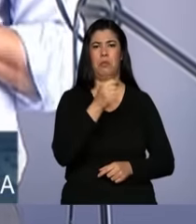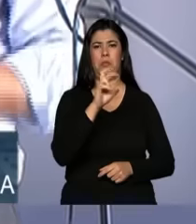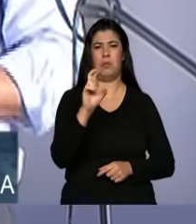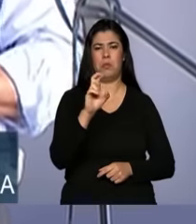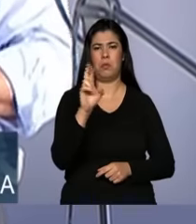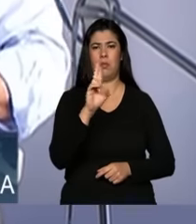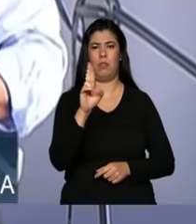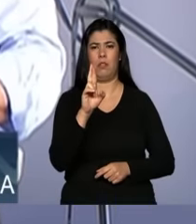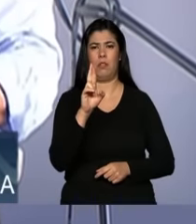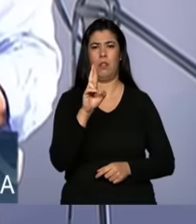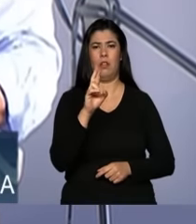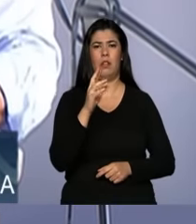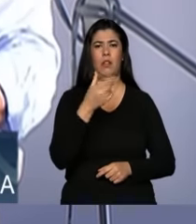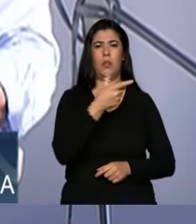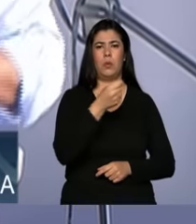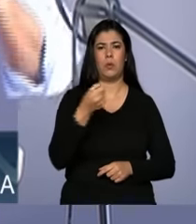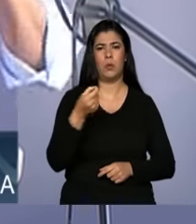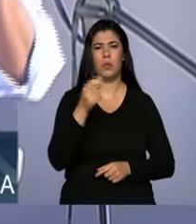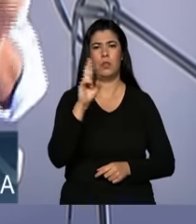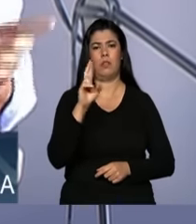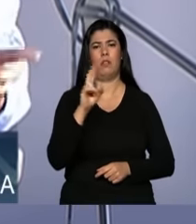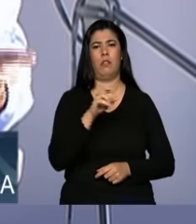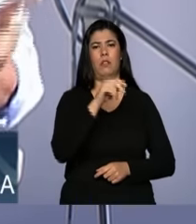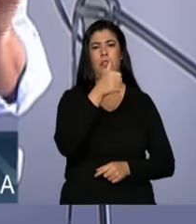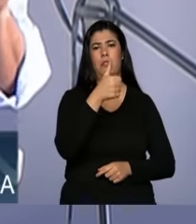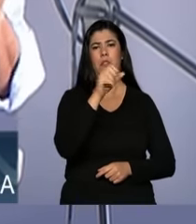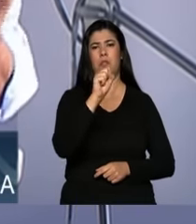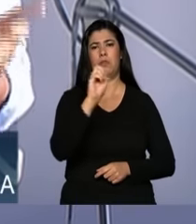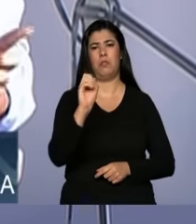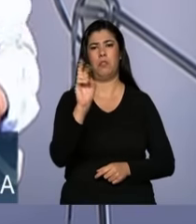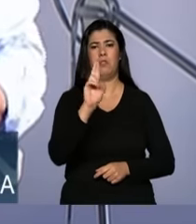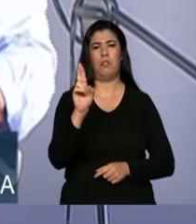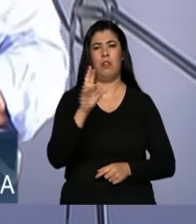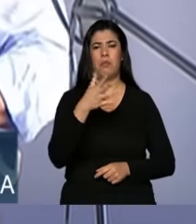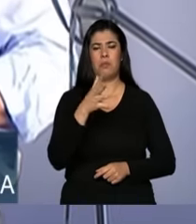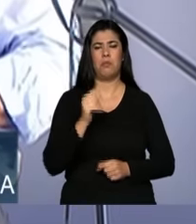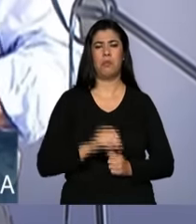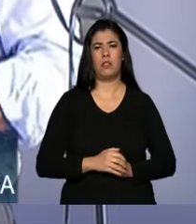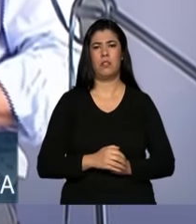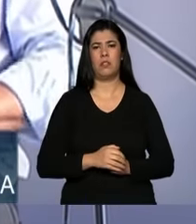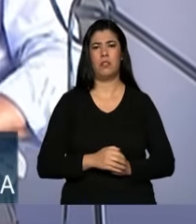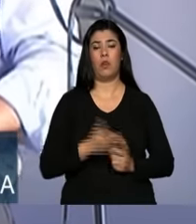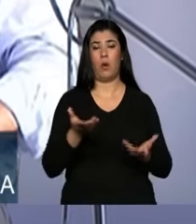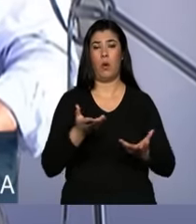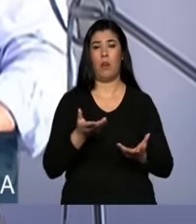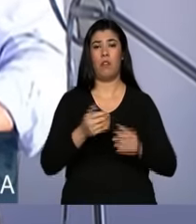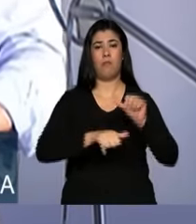de R$ 200, de 180, 190,